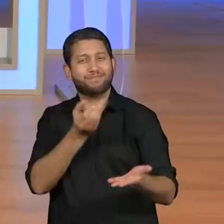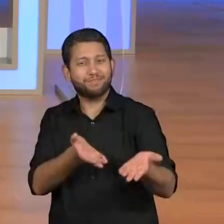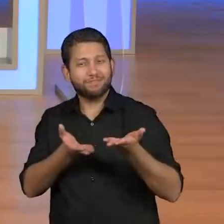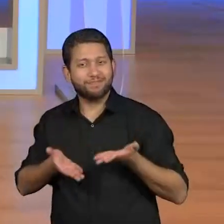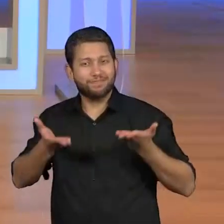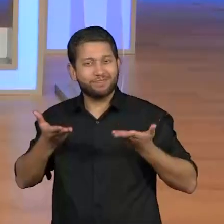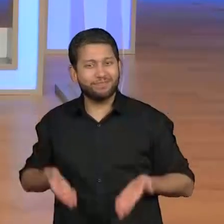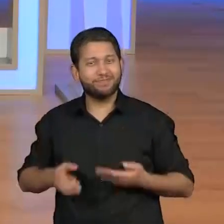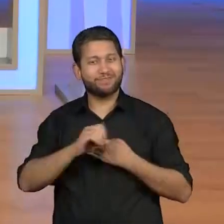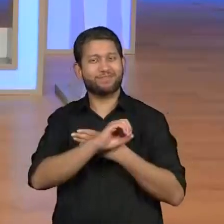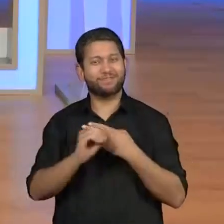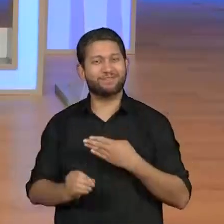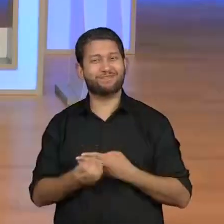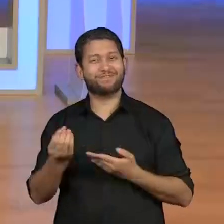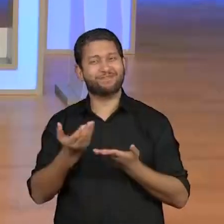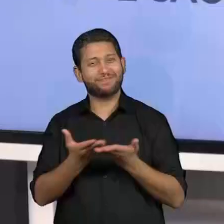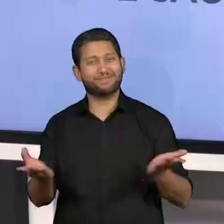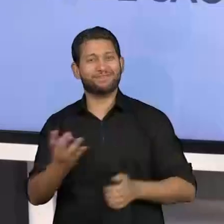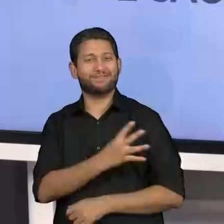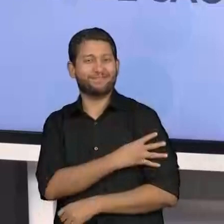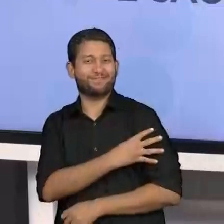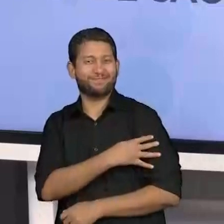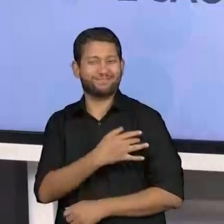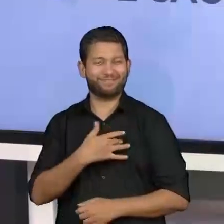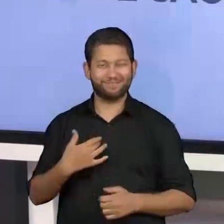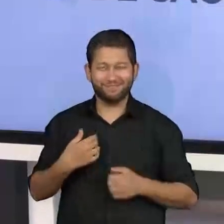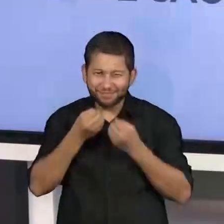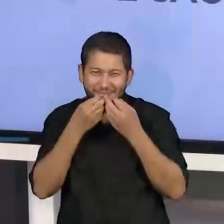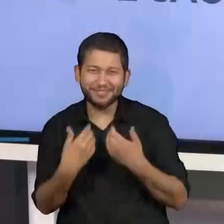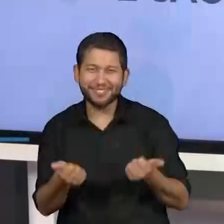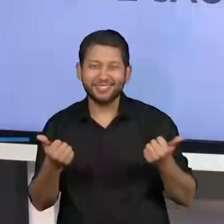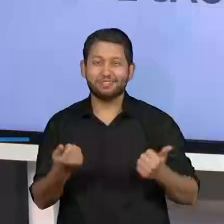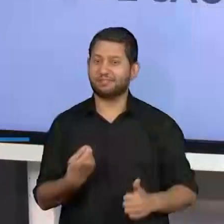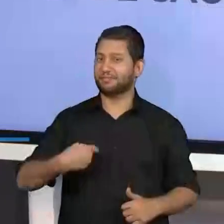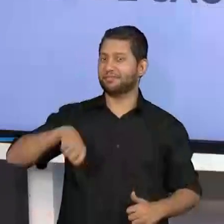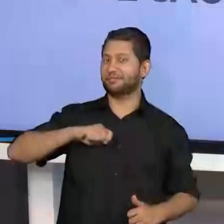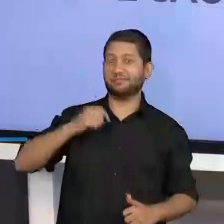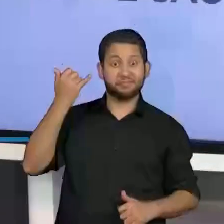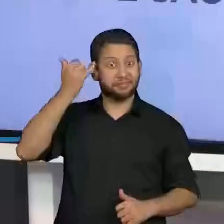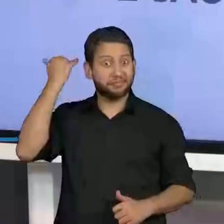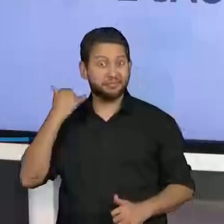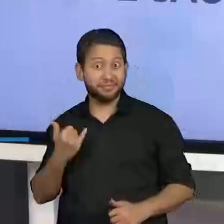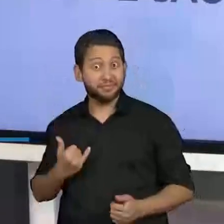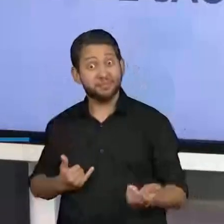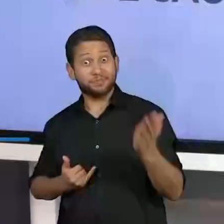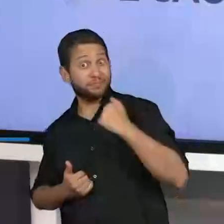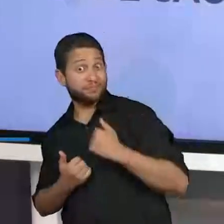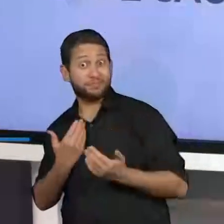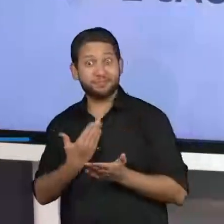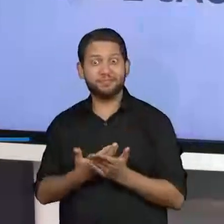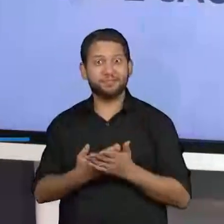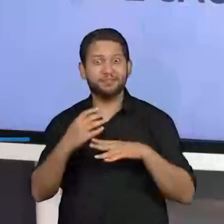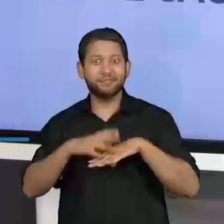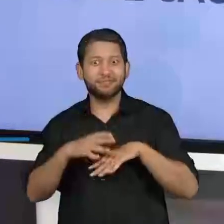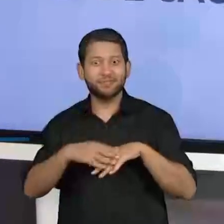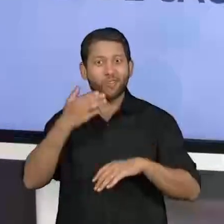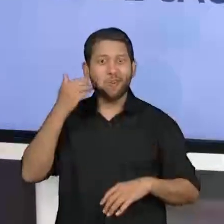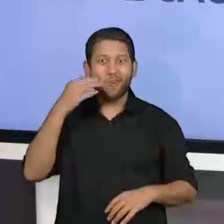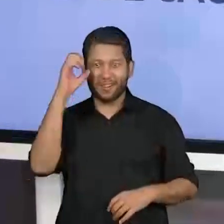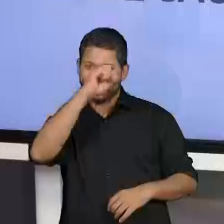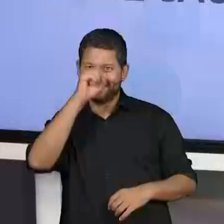Centro de Mídias, galerinha do quarto ano. Eu sou a Pro Juliana Nadeu e bora lá para mais uma aula de